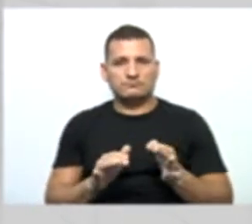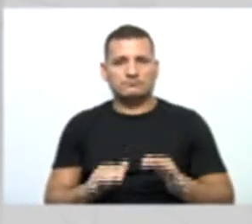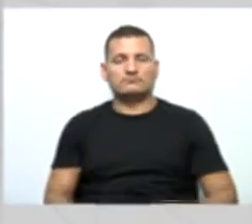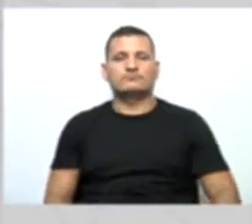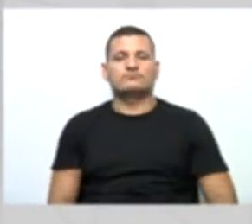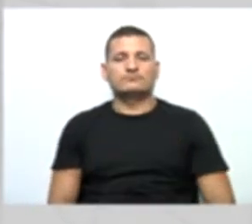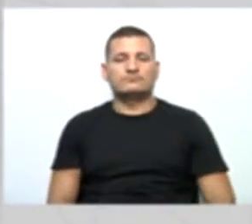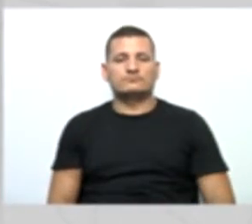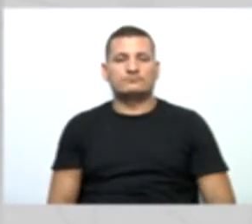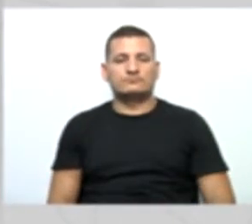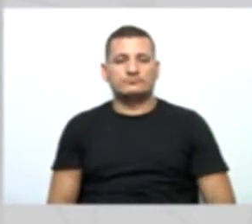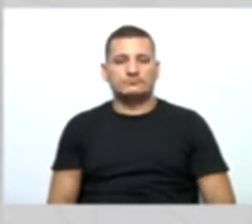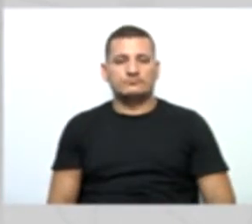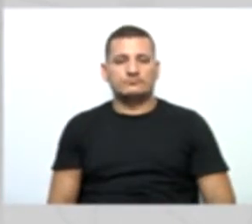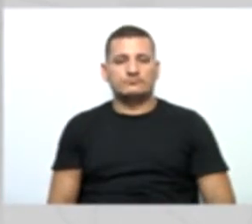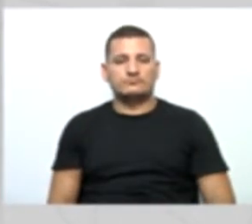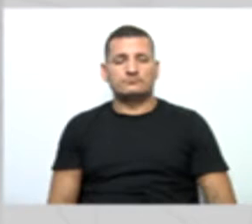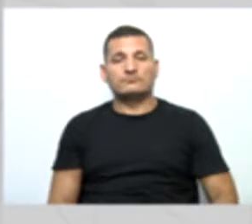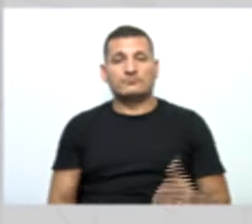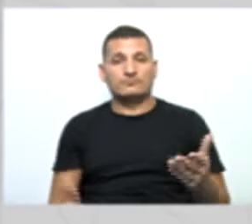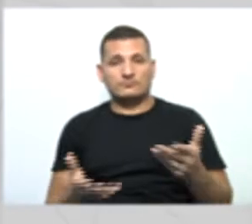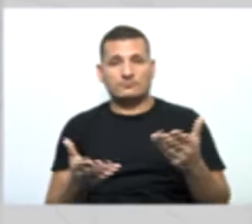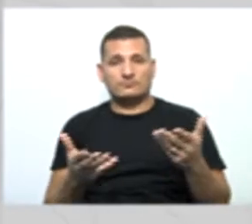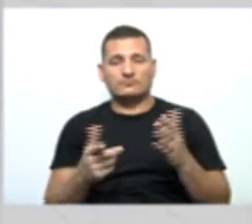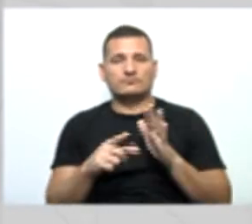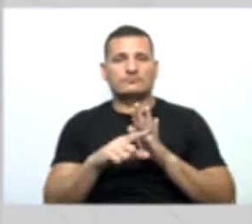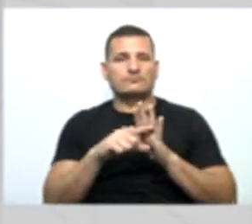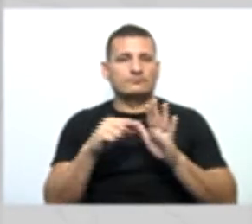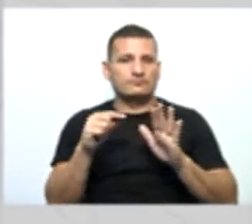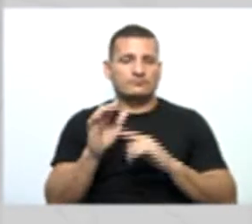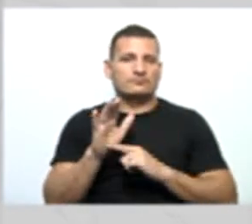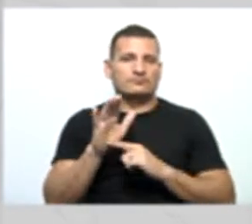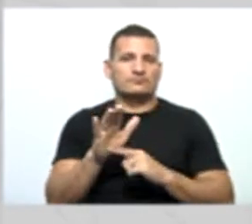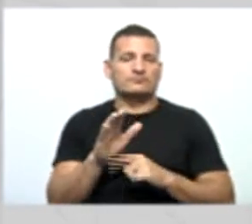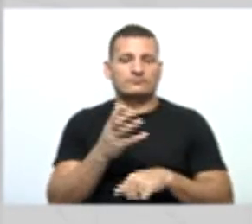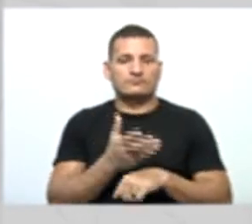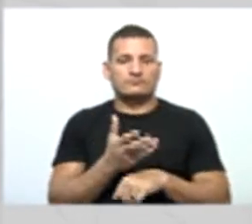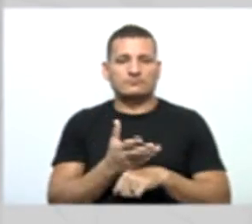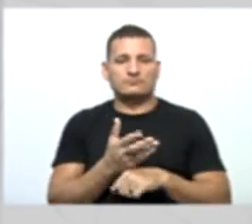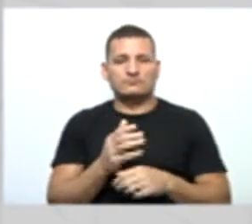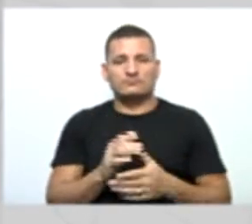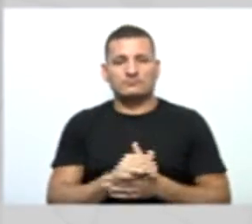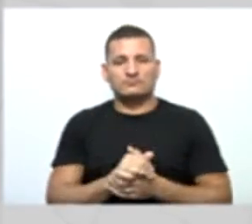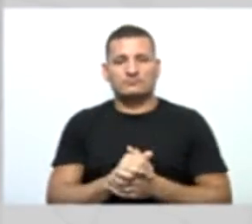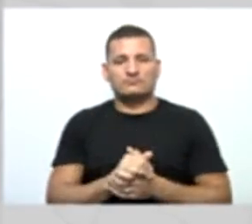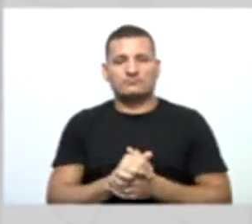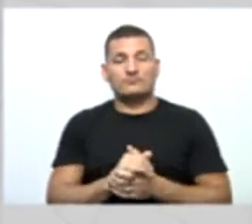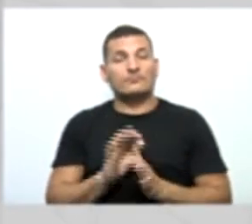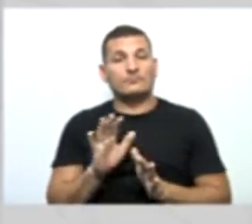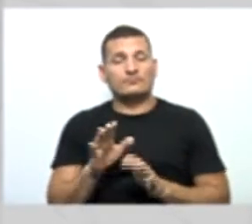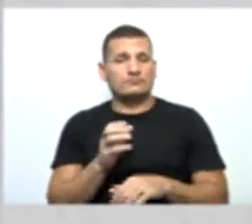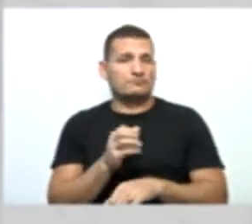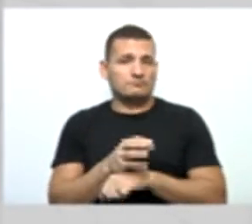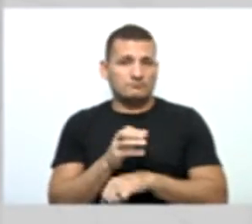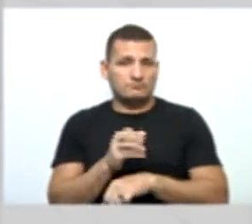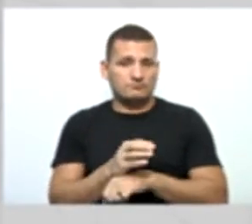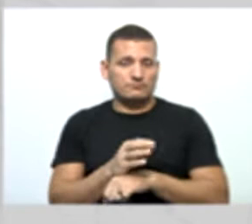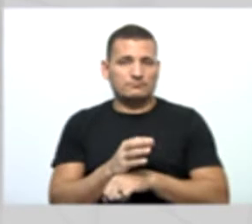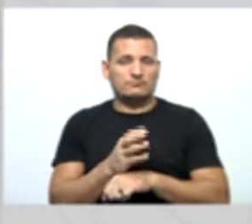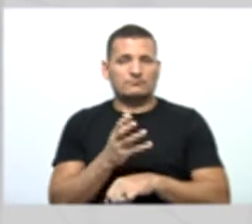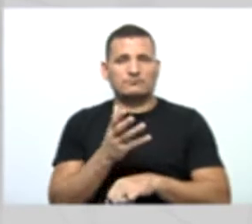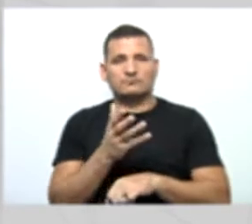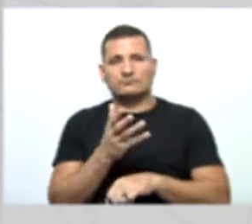Vamos agora à apresentação da ementa da nossa disciplina. A disciplina de programação orientada a objetos conta com conteúdos